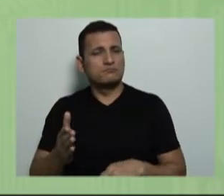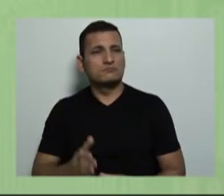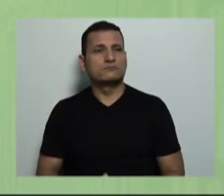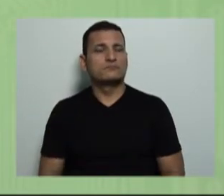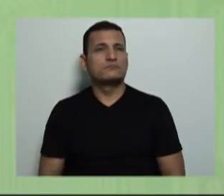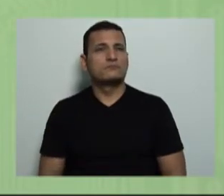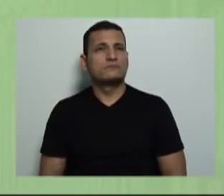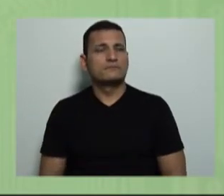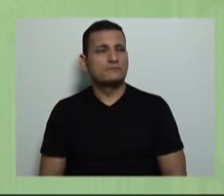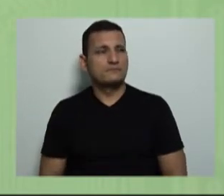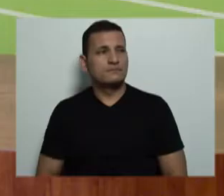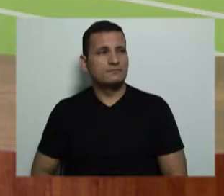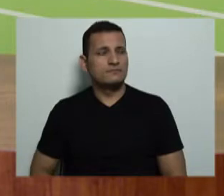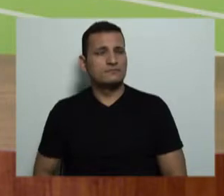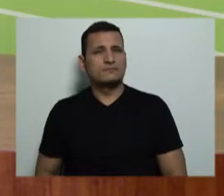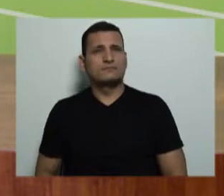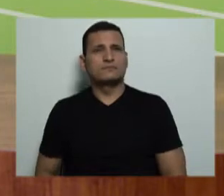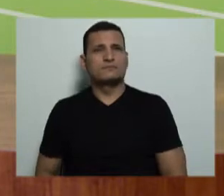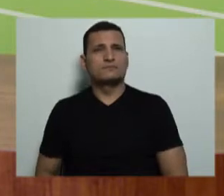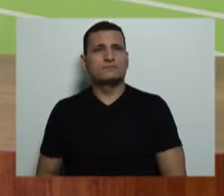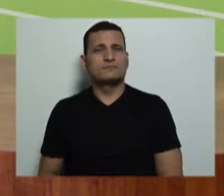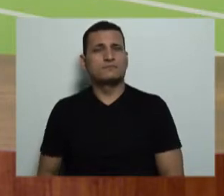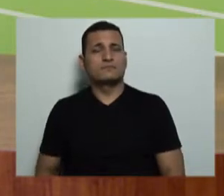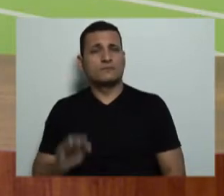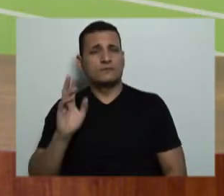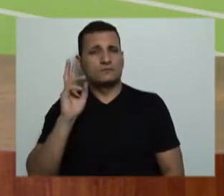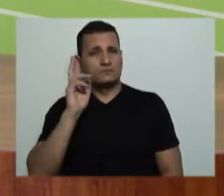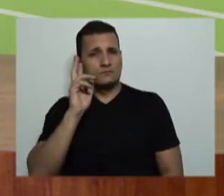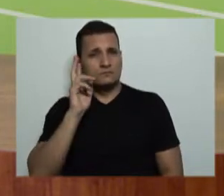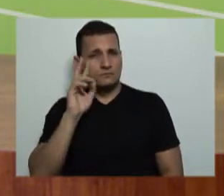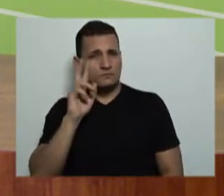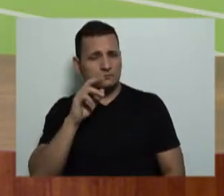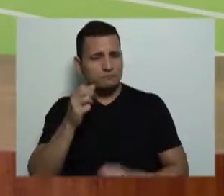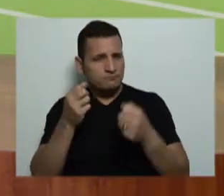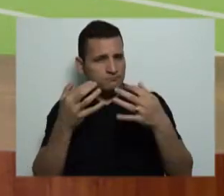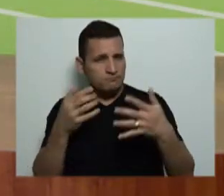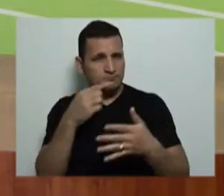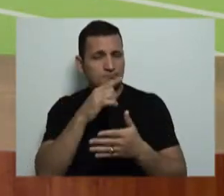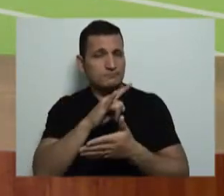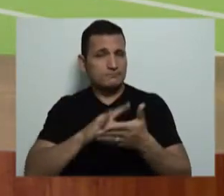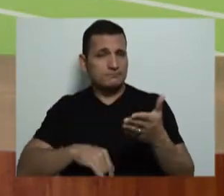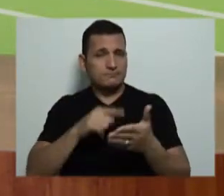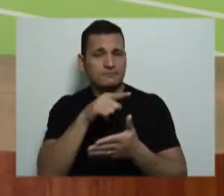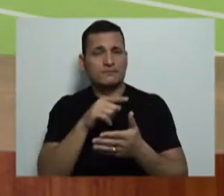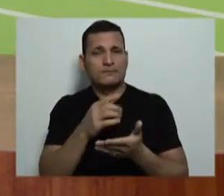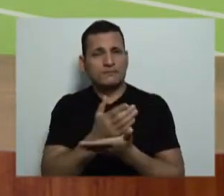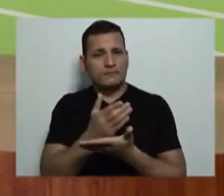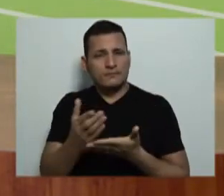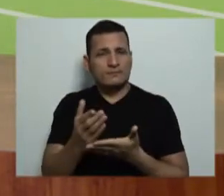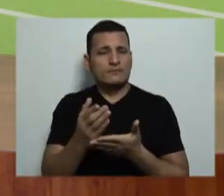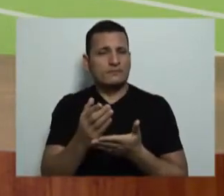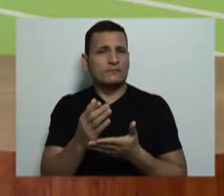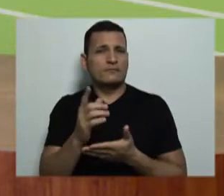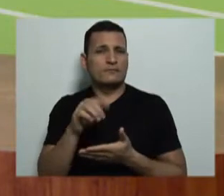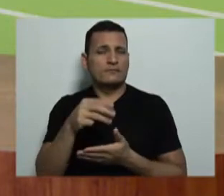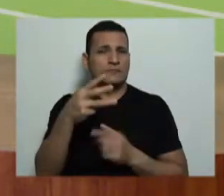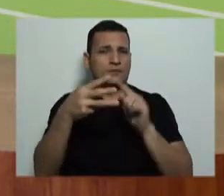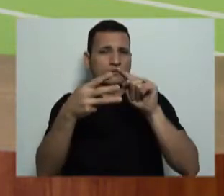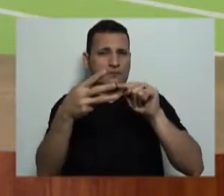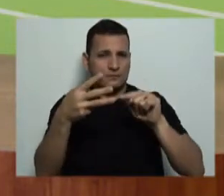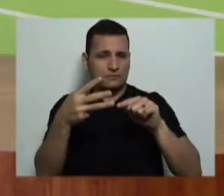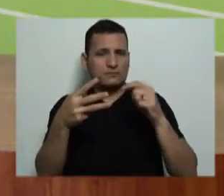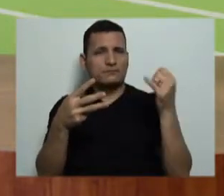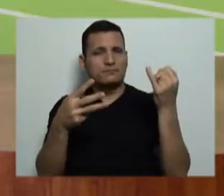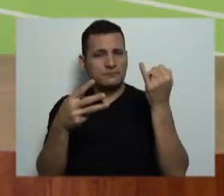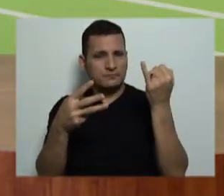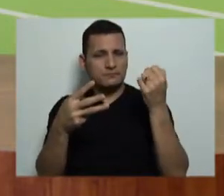Só fazendo uma intervenção em relação a essa documentação, para iniciar o estágio, são esses 3 primeiros, né, que a gente vai precisar: o